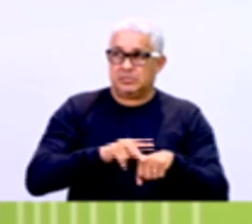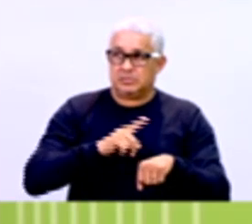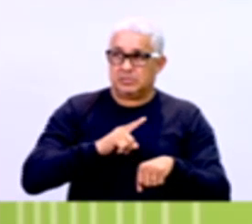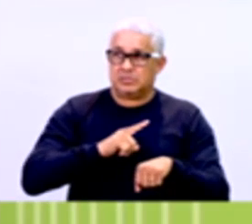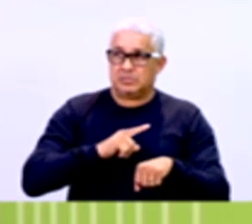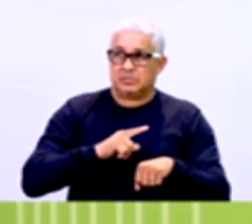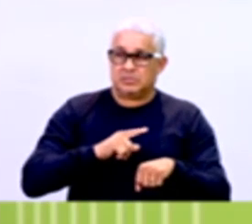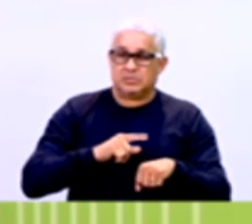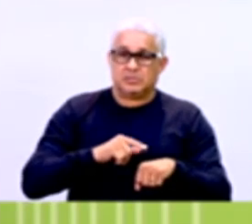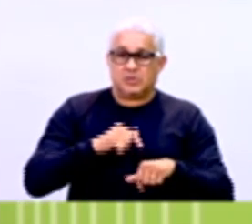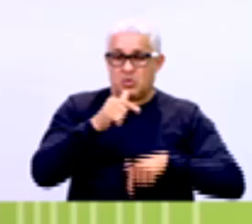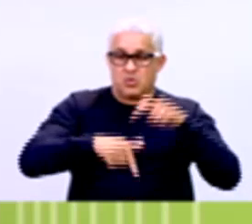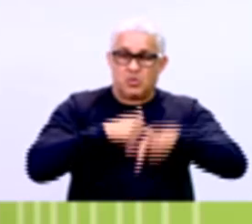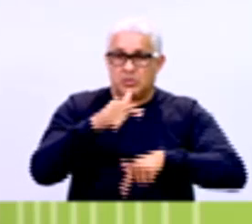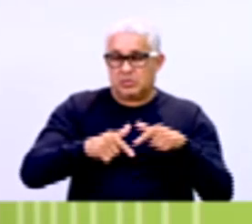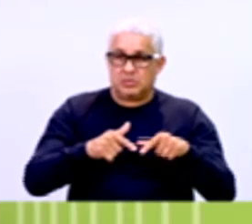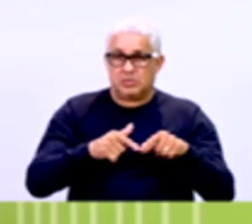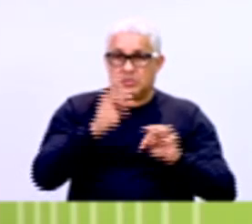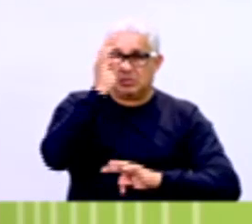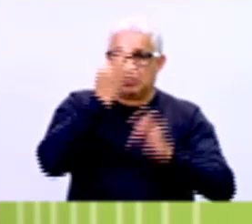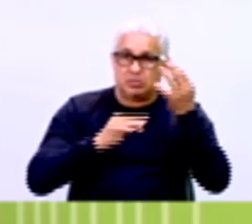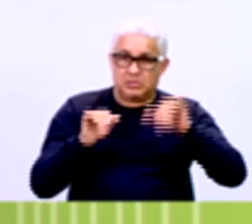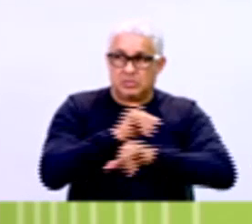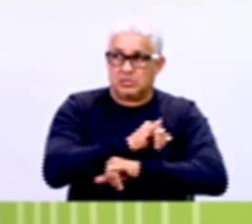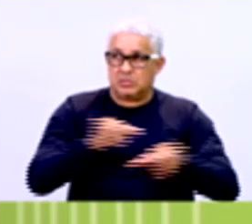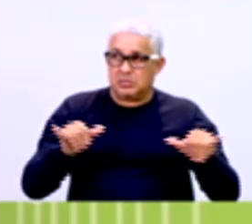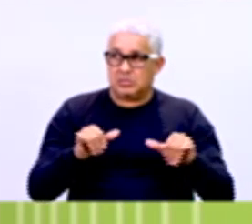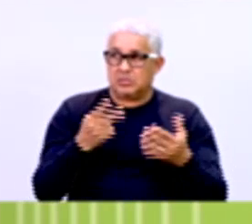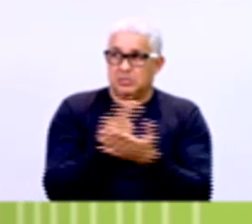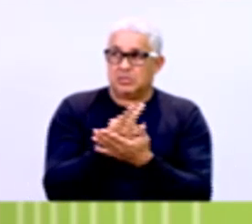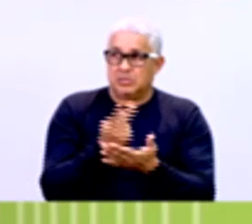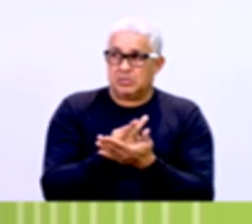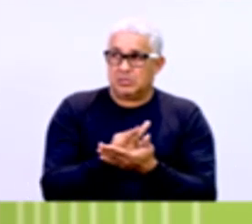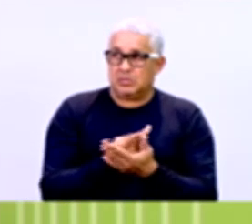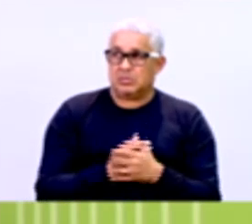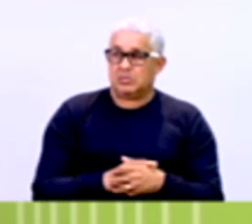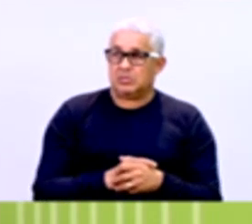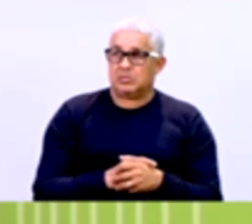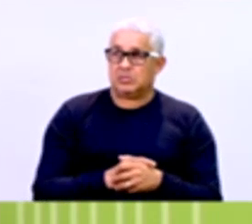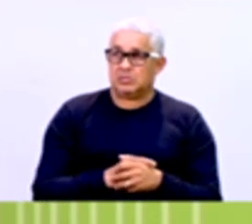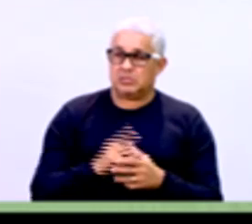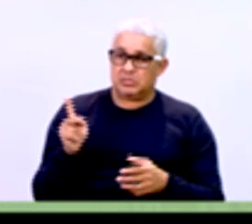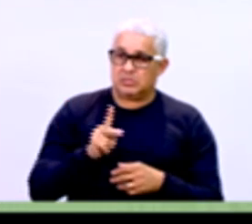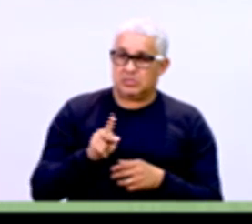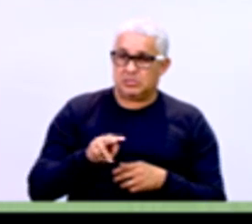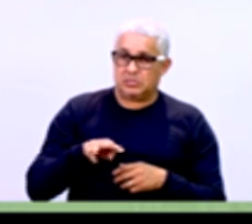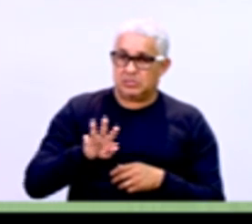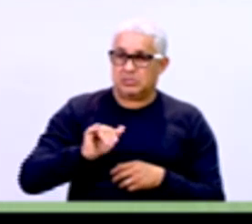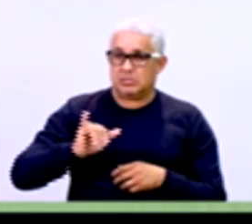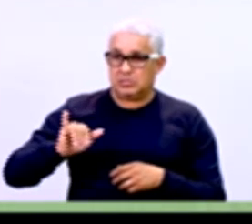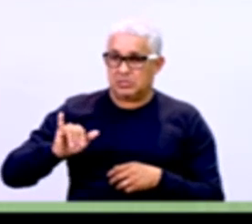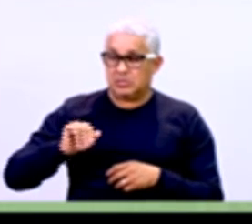o mercado da tecnologia da informação, certo? Então, está errada. Professor Willis?